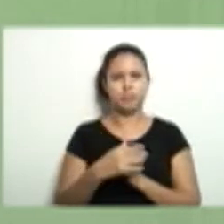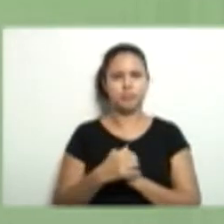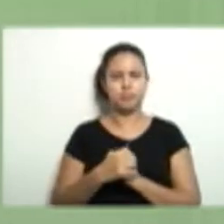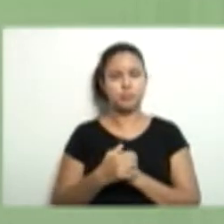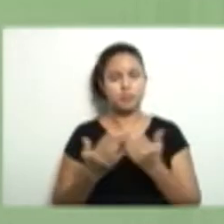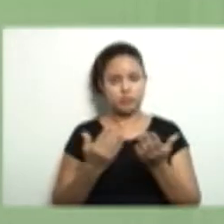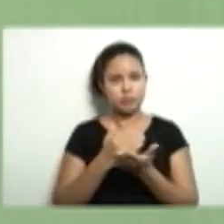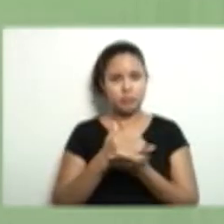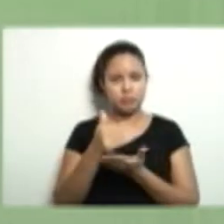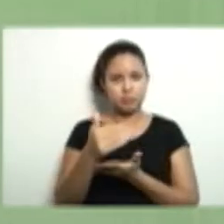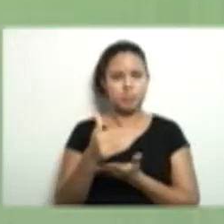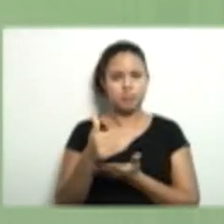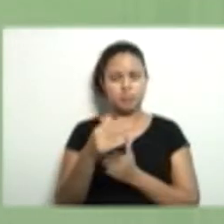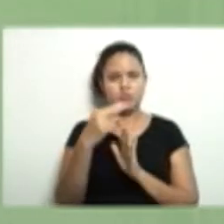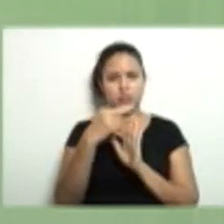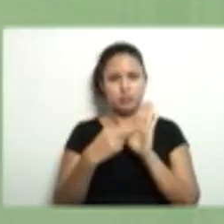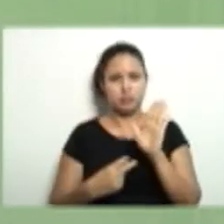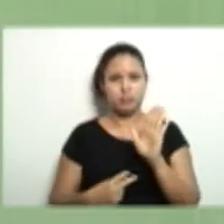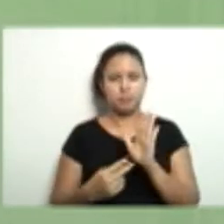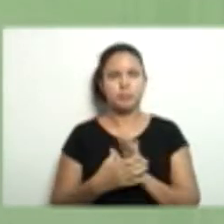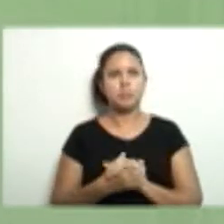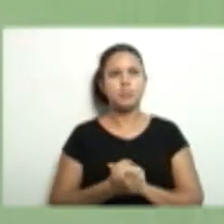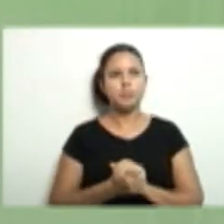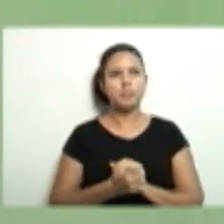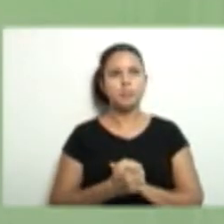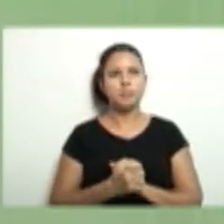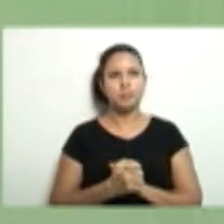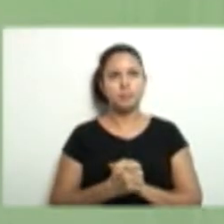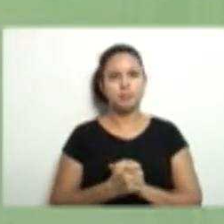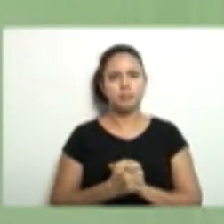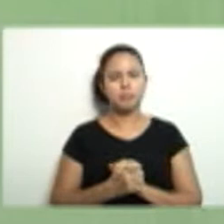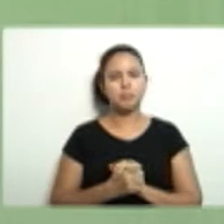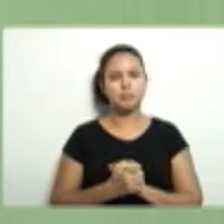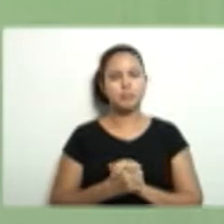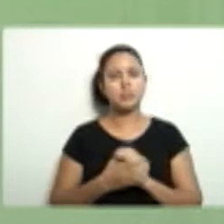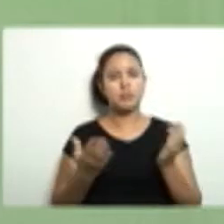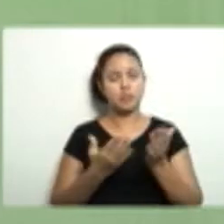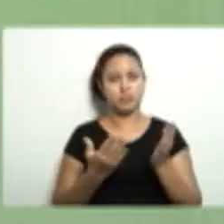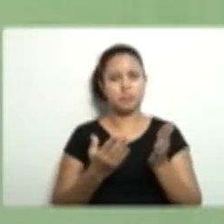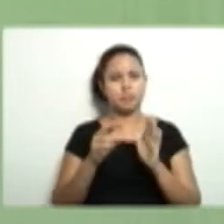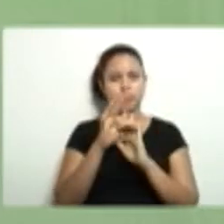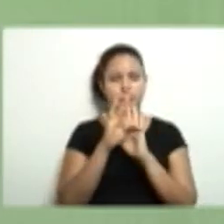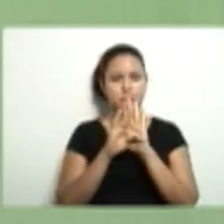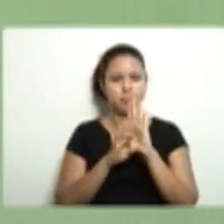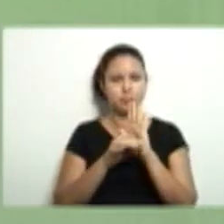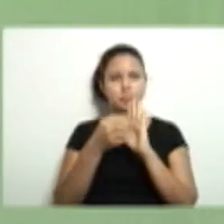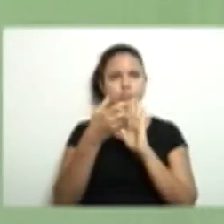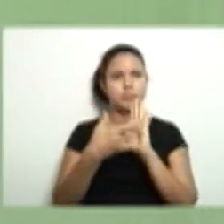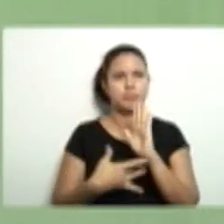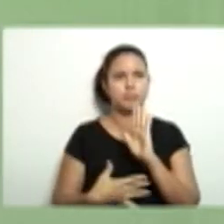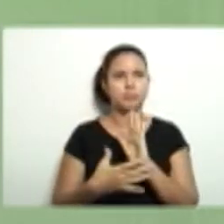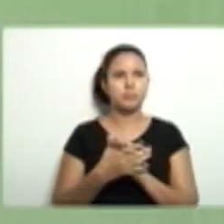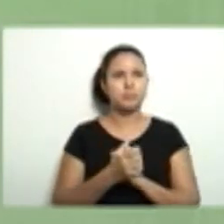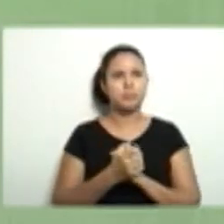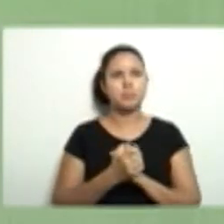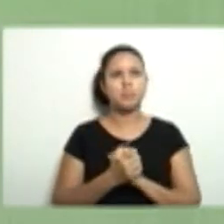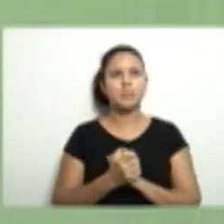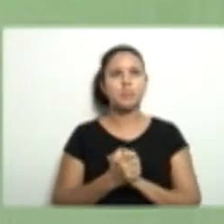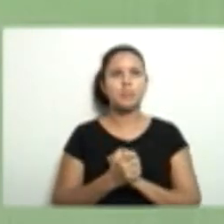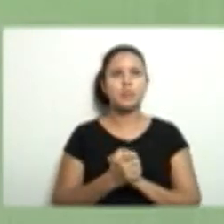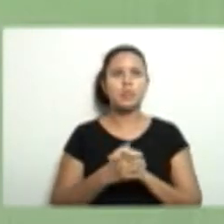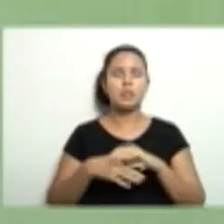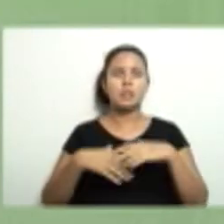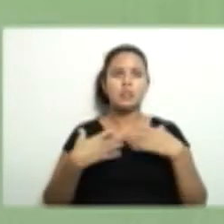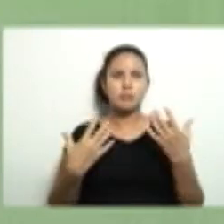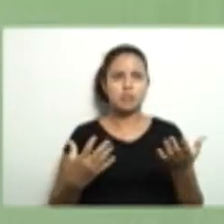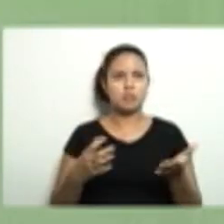Vamos começar fazendo a leitura do texto agora? Sim, vamos à leitura do texto. O Programa Nacional